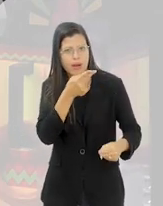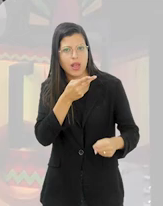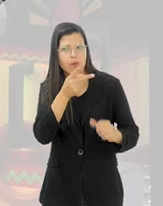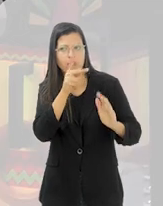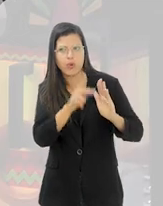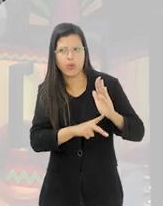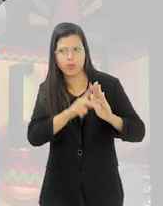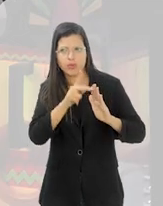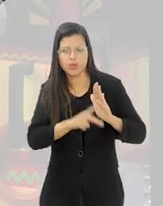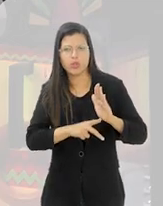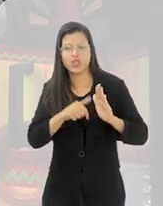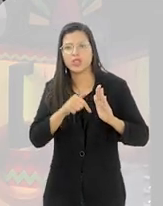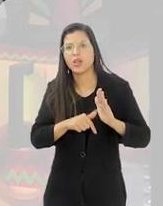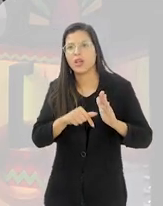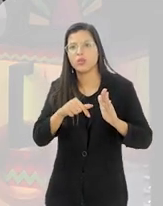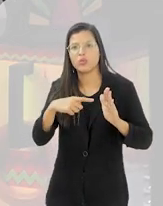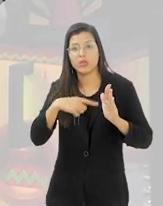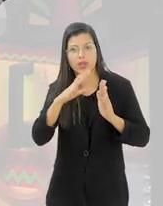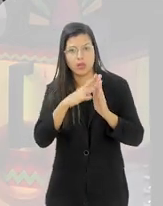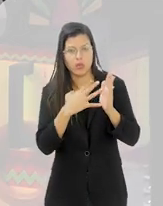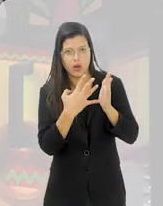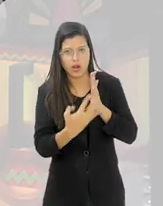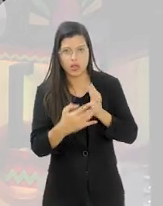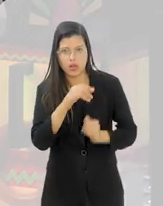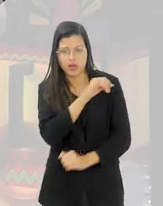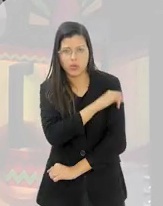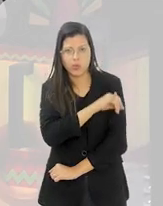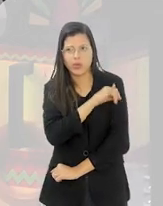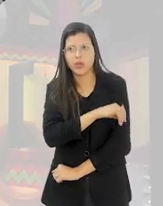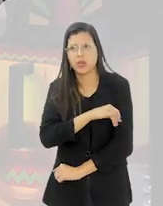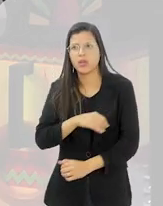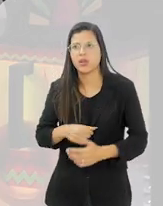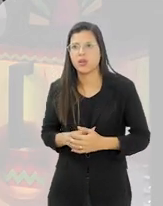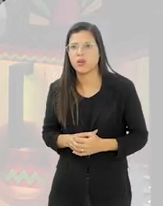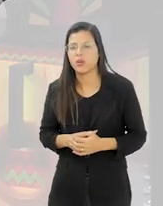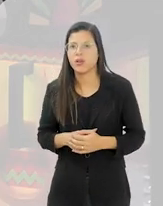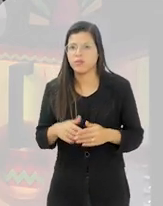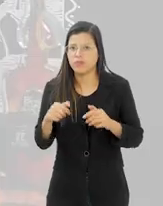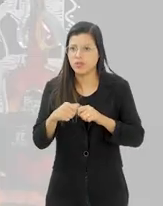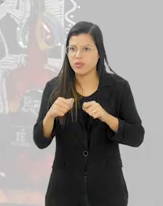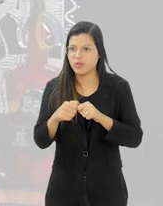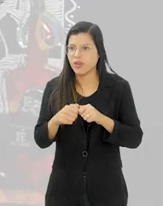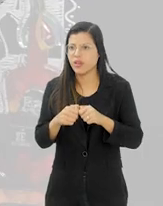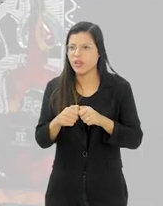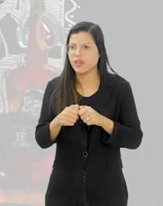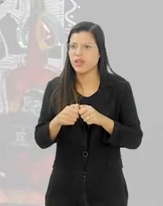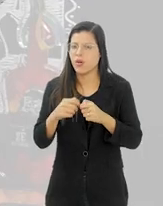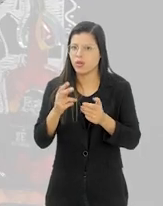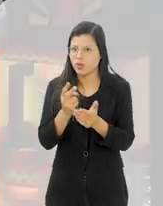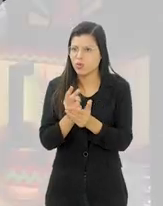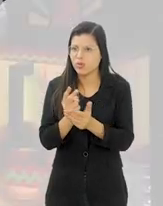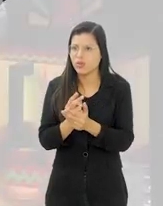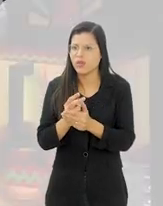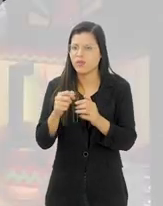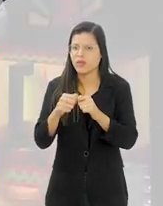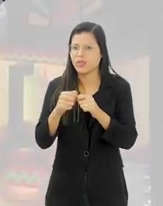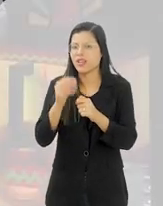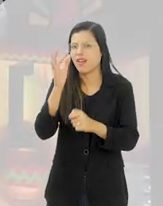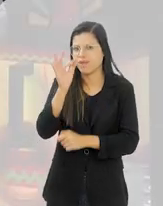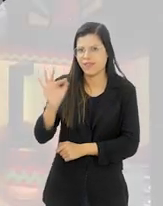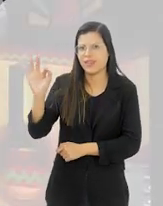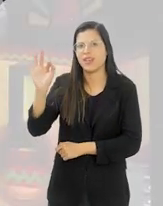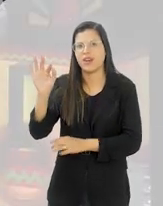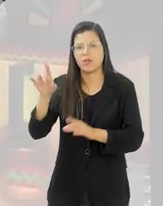Paetês, o prêmio, o projeto, fazer parte do calendário oficial da cidade do Rio de Janeiro, a gente fez isso. E agora a gente vai mais adiante, a gente vai